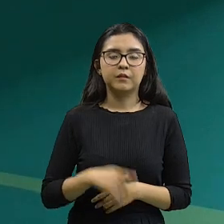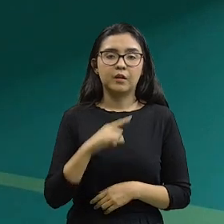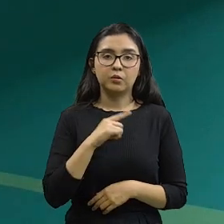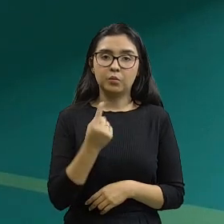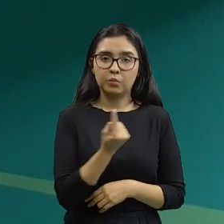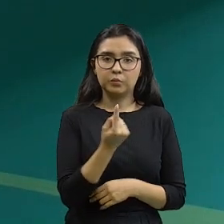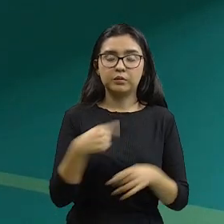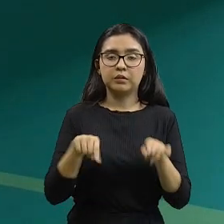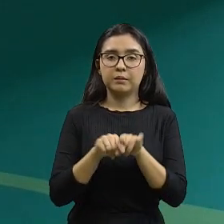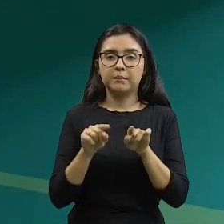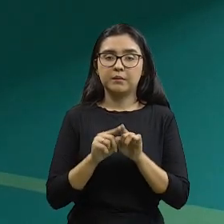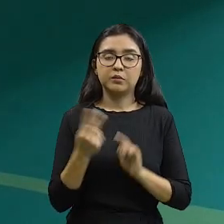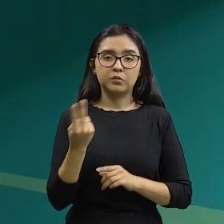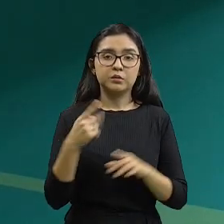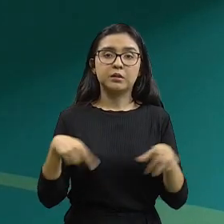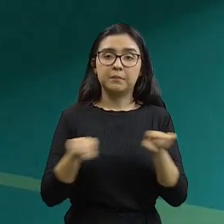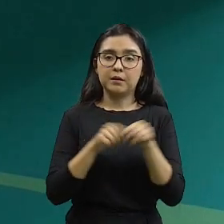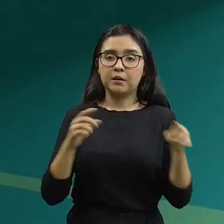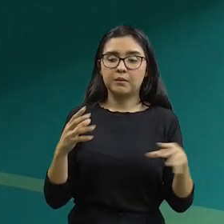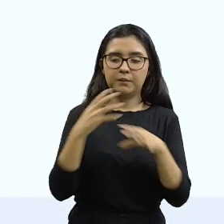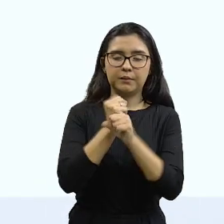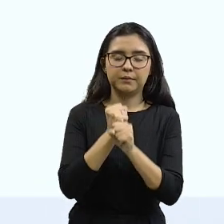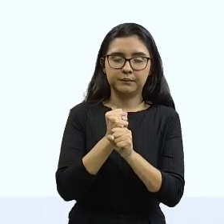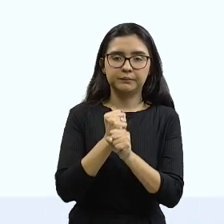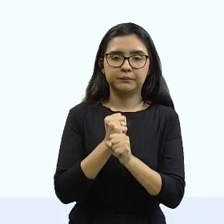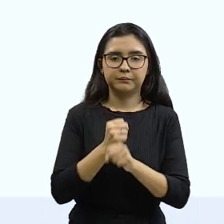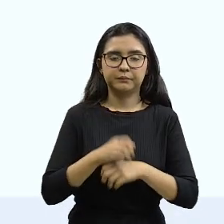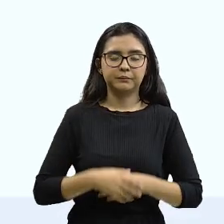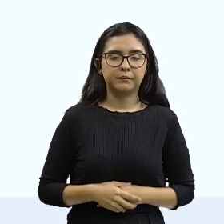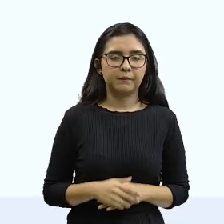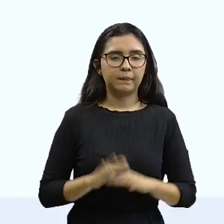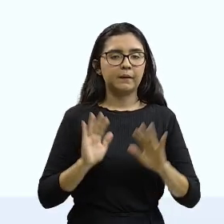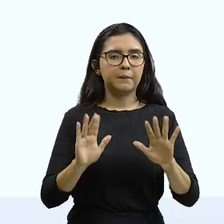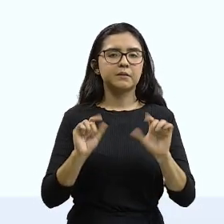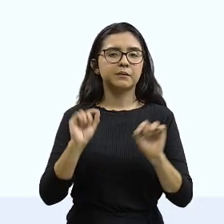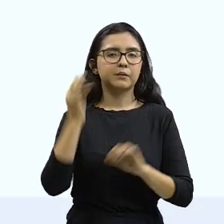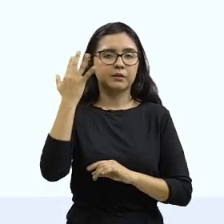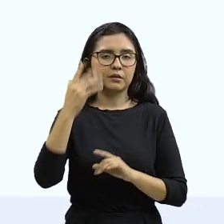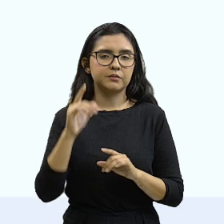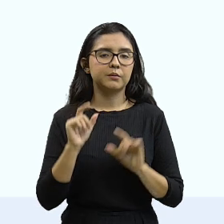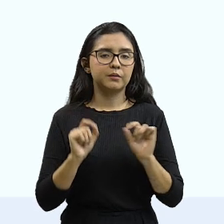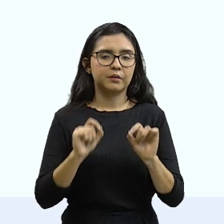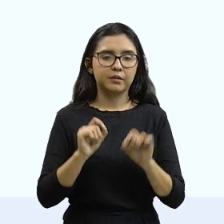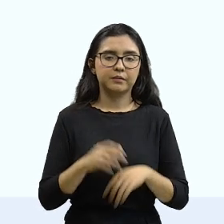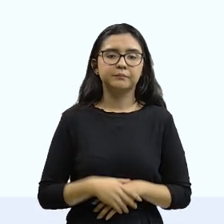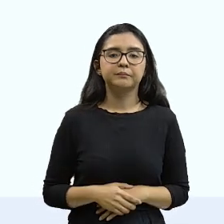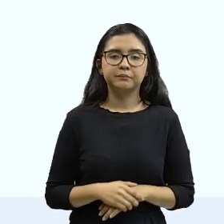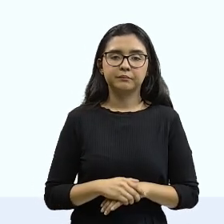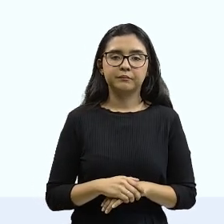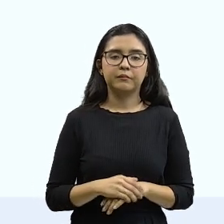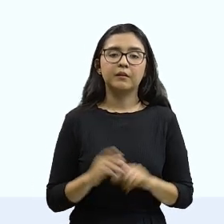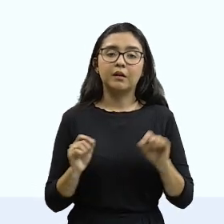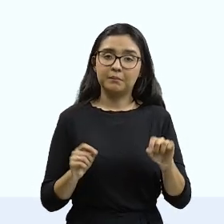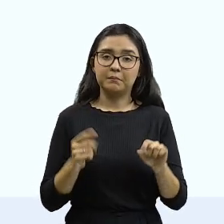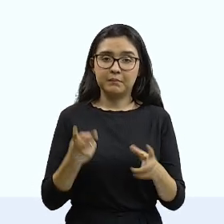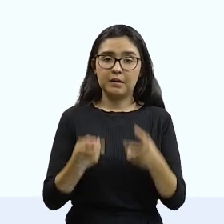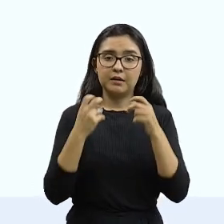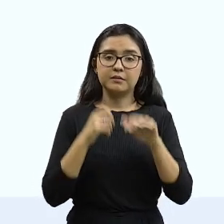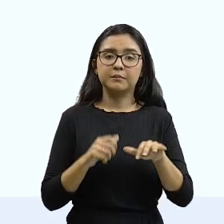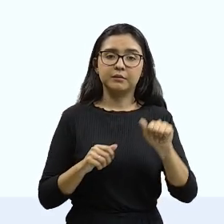E é o U total também. O é constante. Só que acontece o seguinte, a corrente elétrica vem aqui, ó,